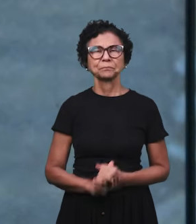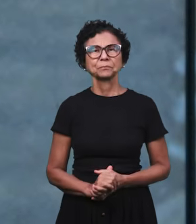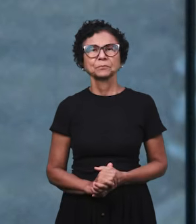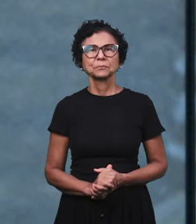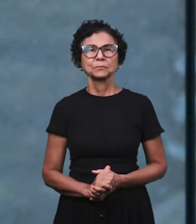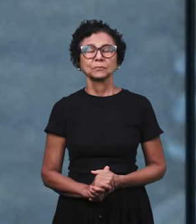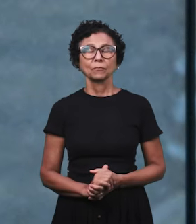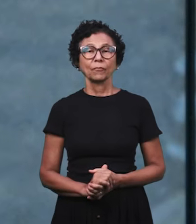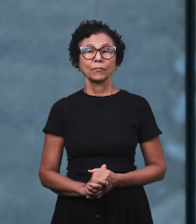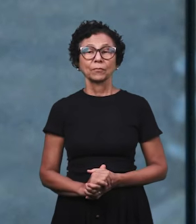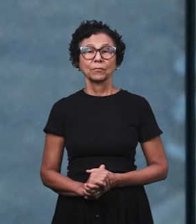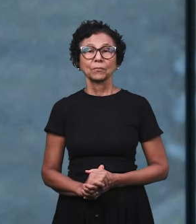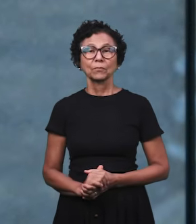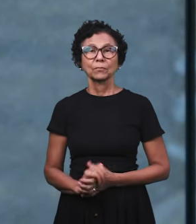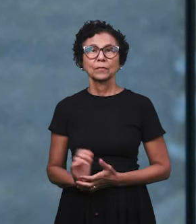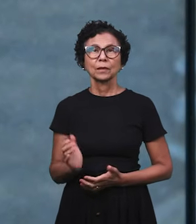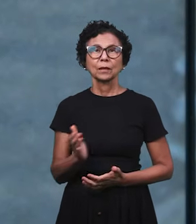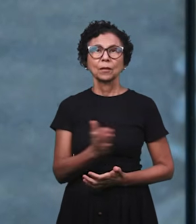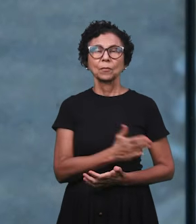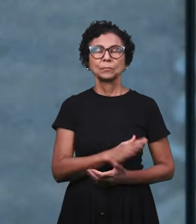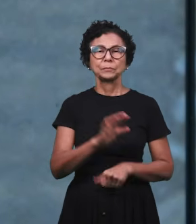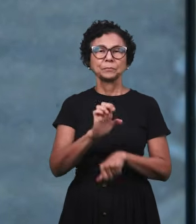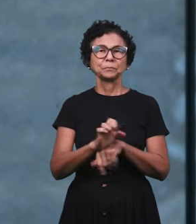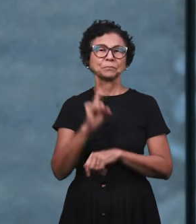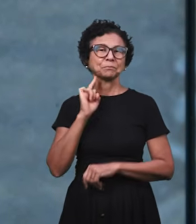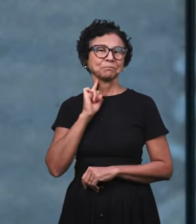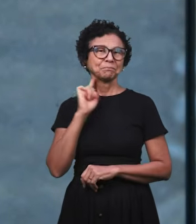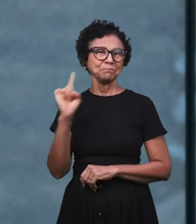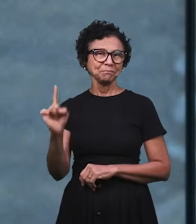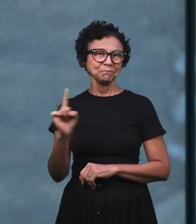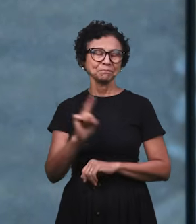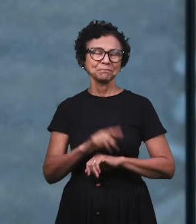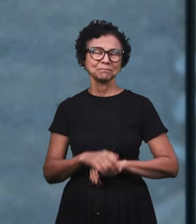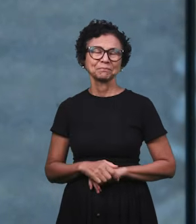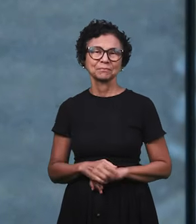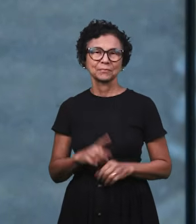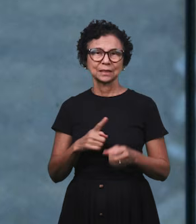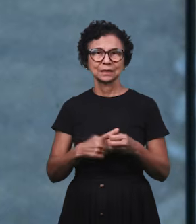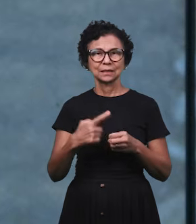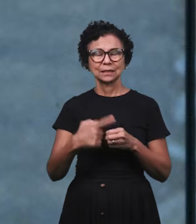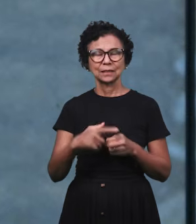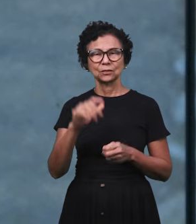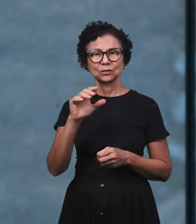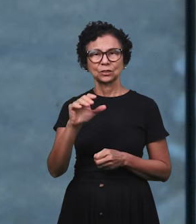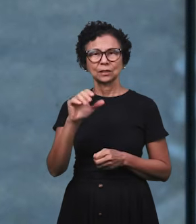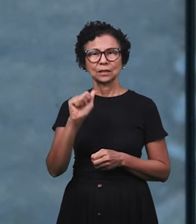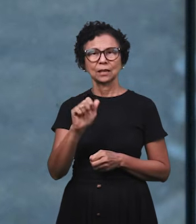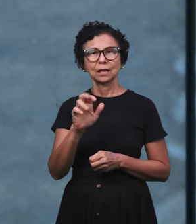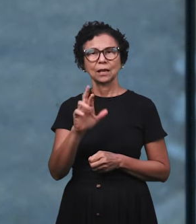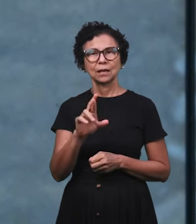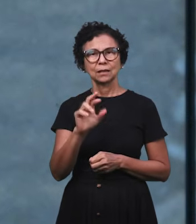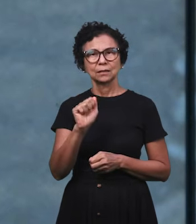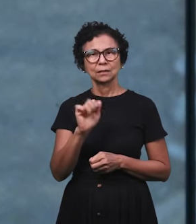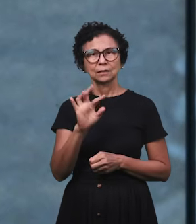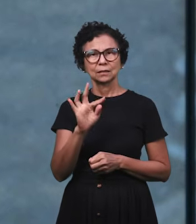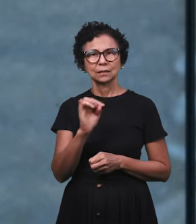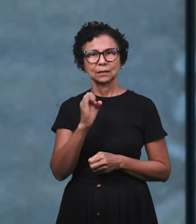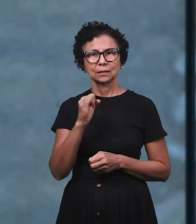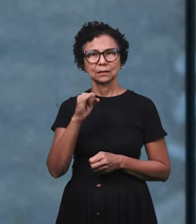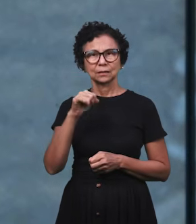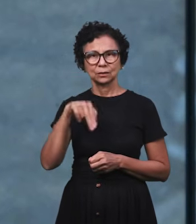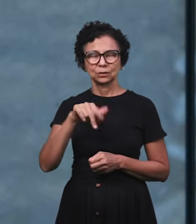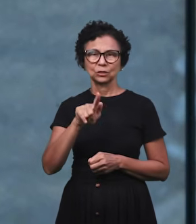da Igreja Cristã Maranata Central 2, lá em Caratinga, e é uma jovem, Maria Fernanda